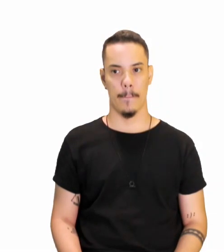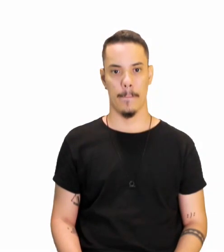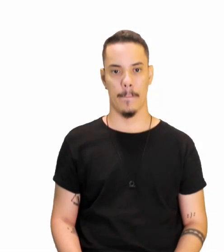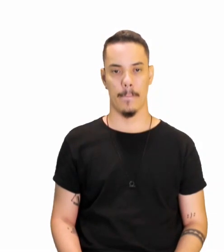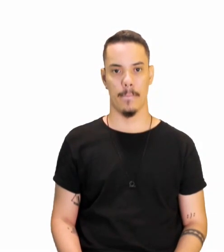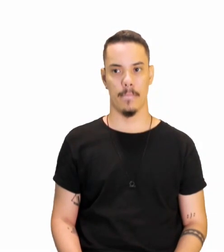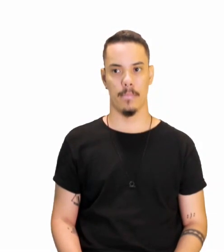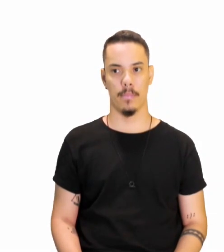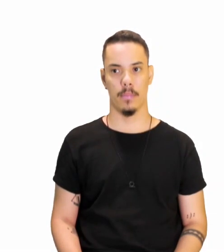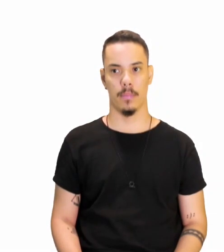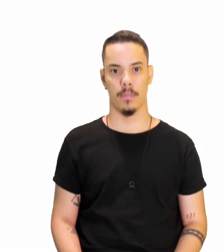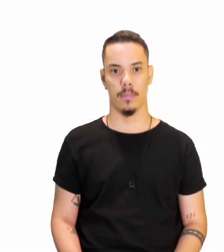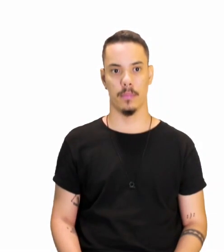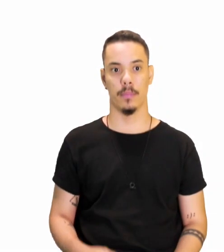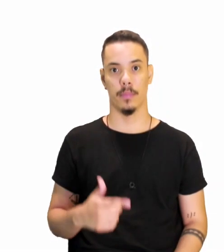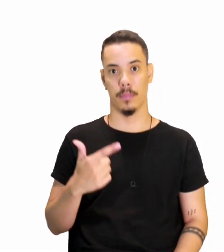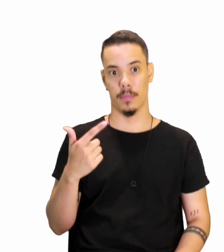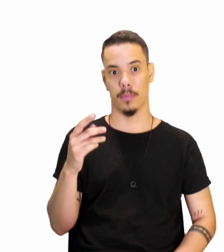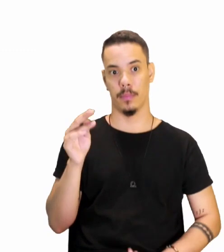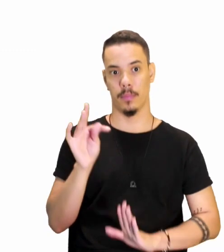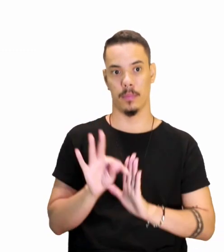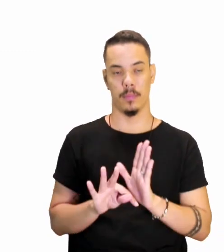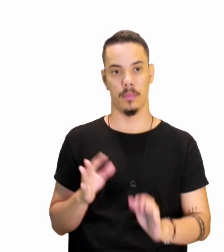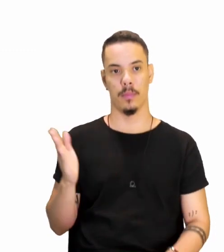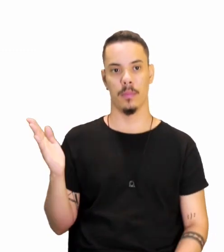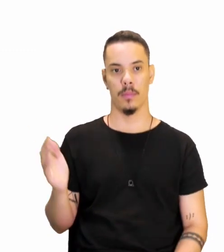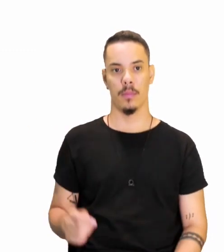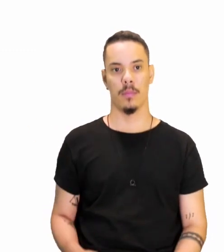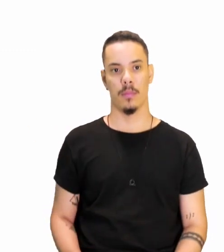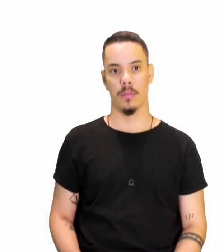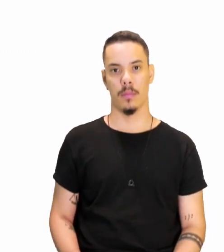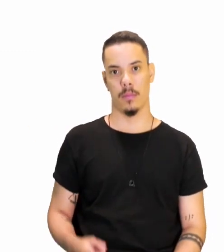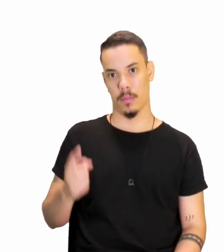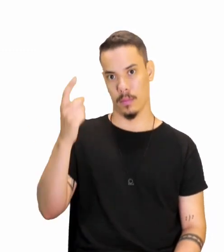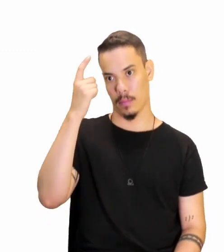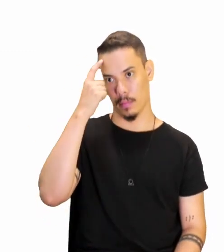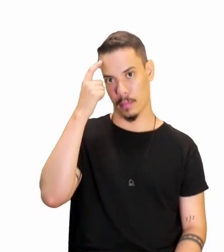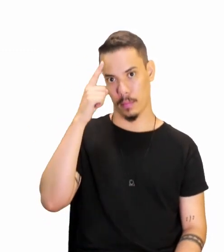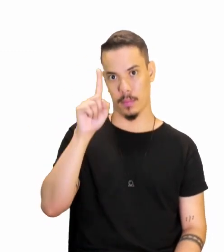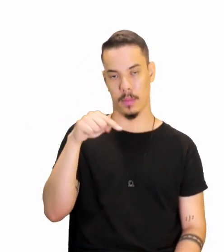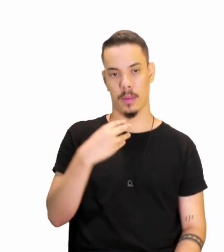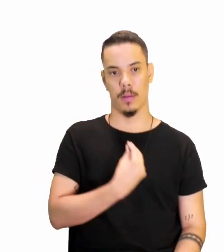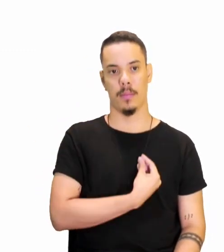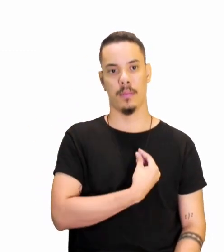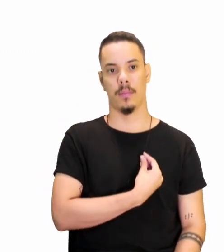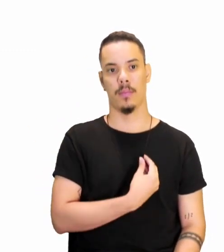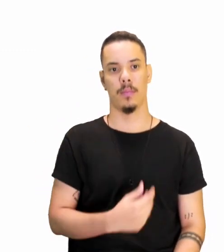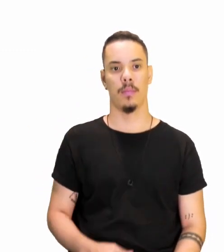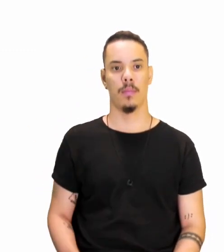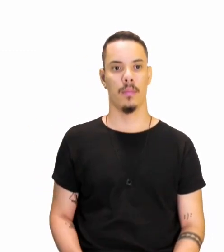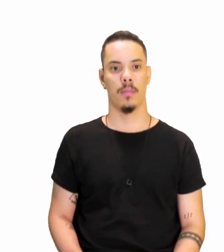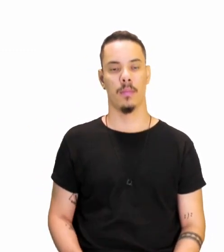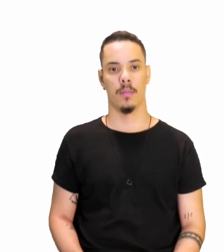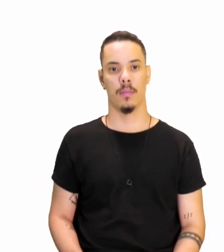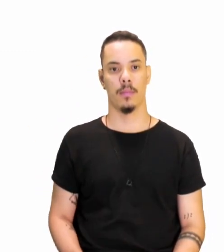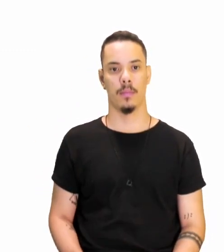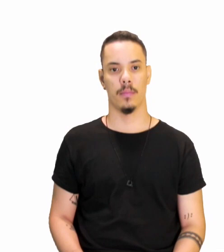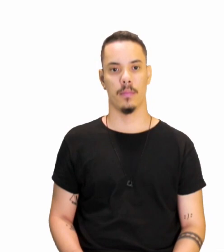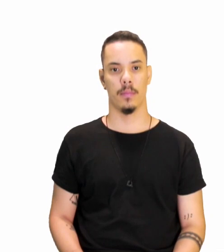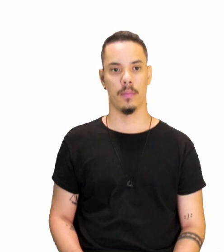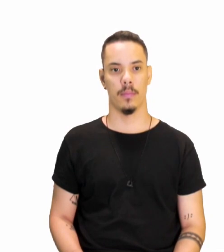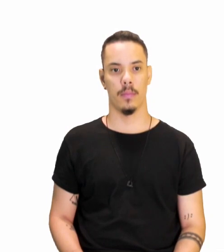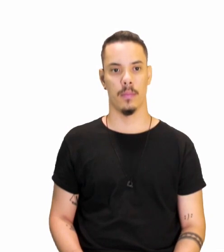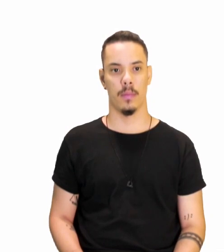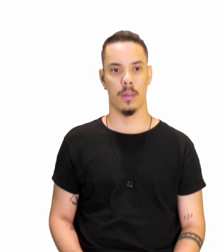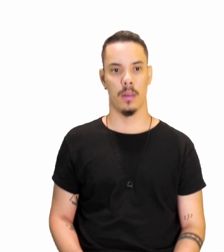nós temos o seguinte, ó, mais um texto. Pensar é viver. Ó, discernir